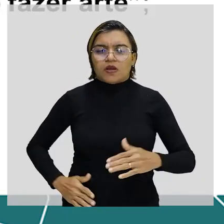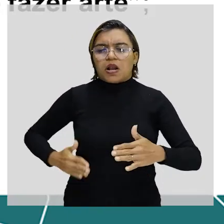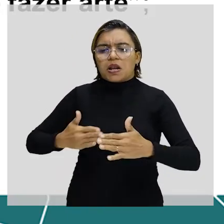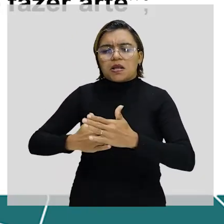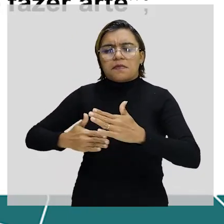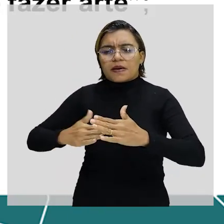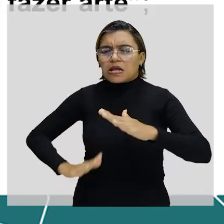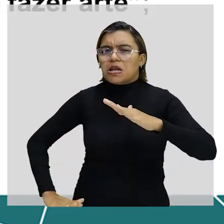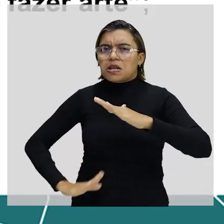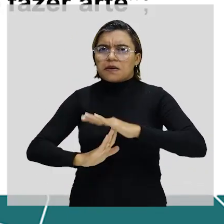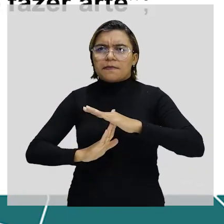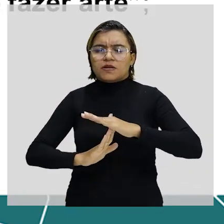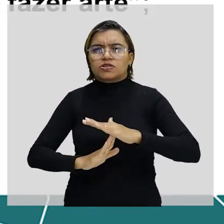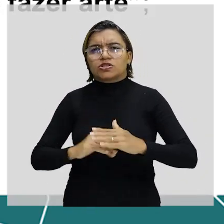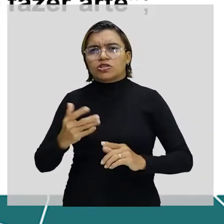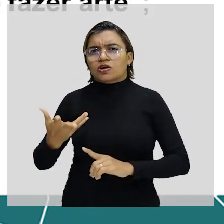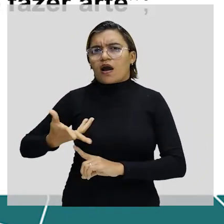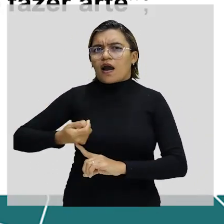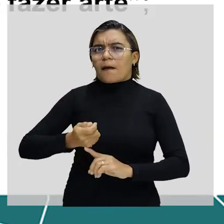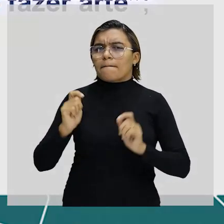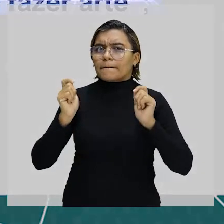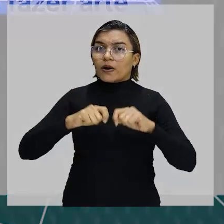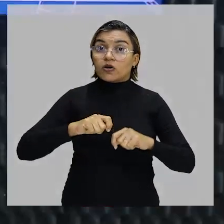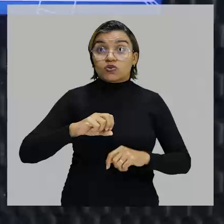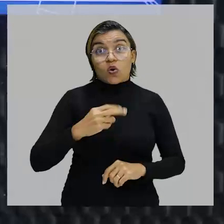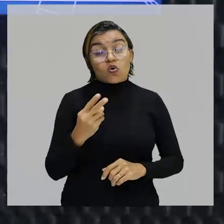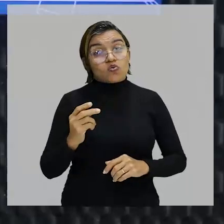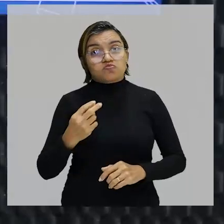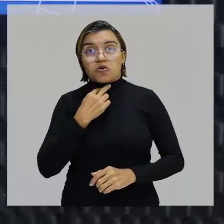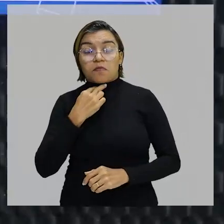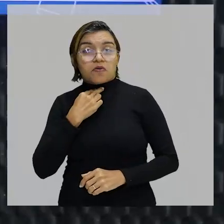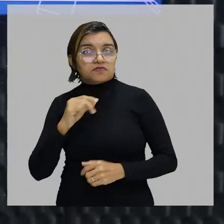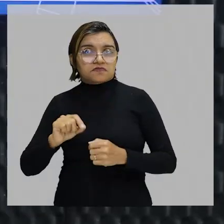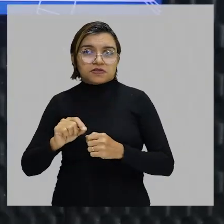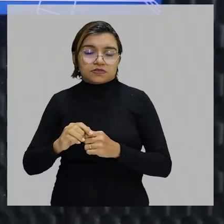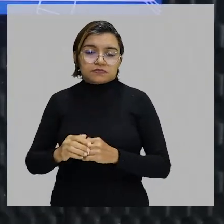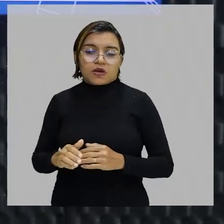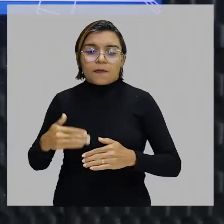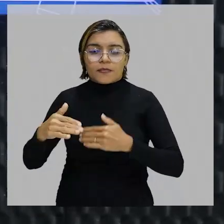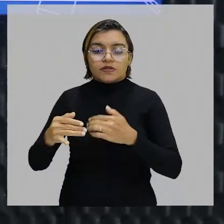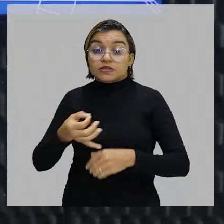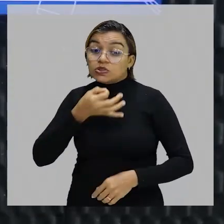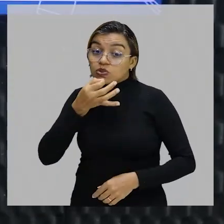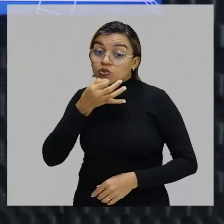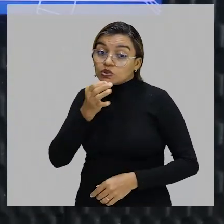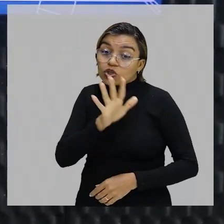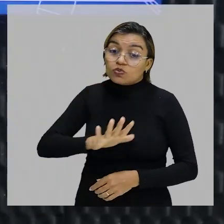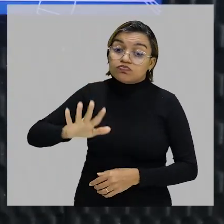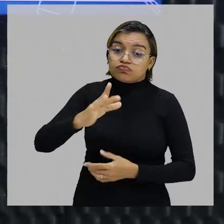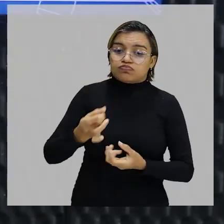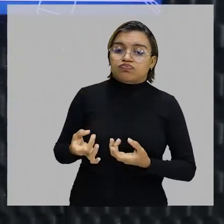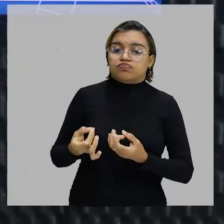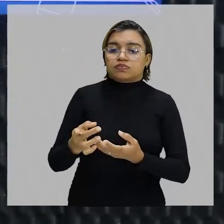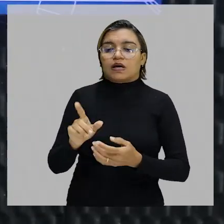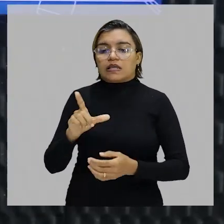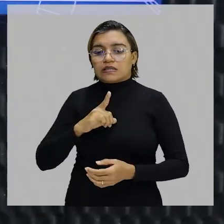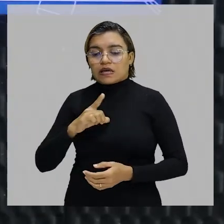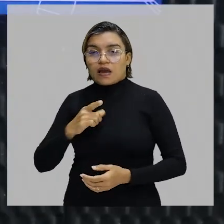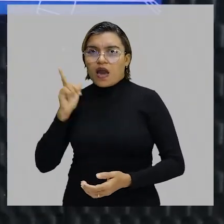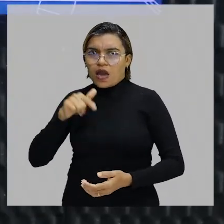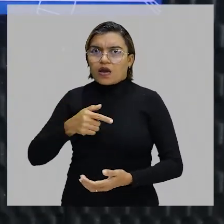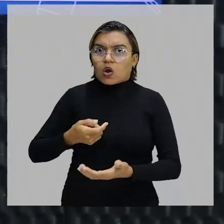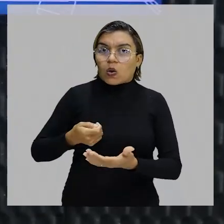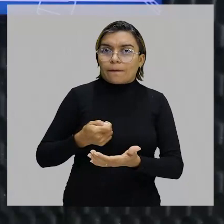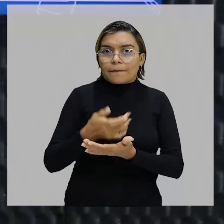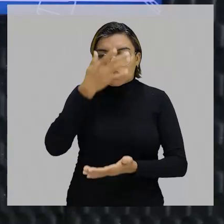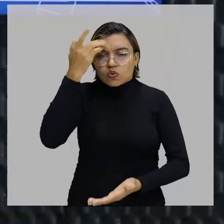do que eu posso fazer e o que eu não posso fazer. Esse é o processo da arte conceitual. Crítica ao mercado de arte é o consumismo, né? Ainda